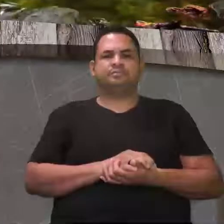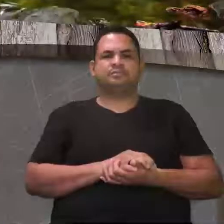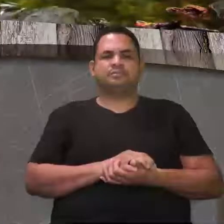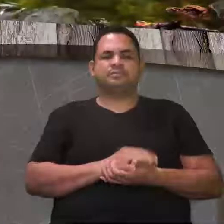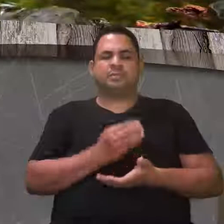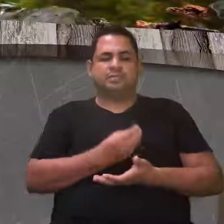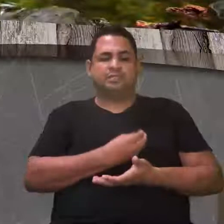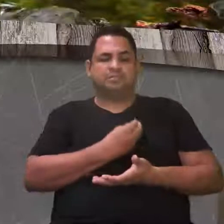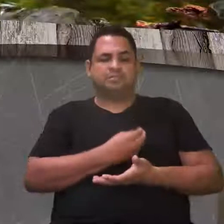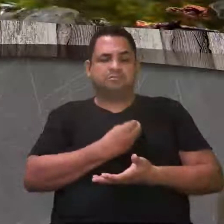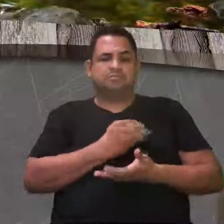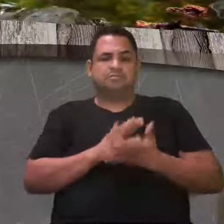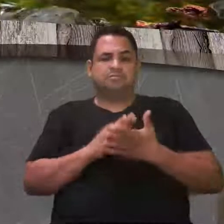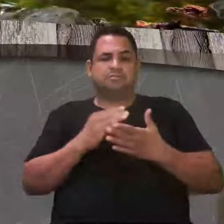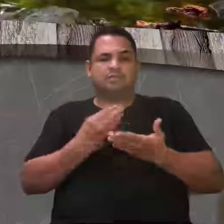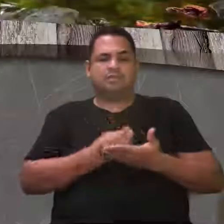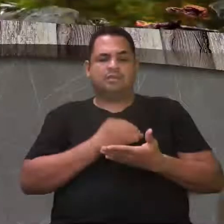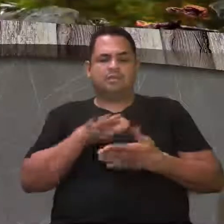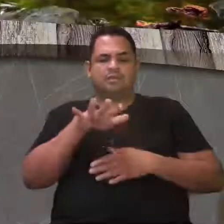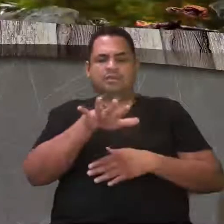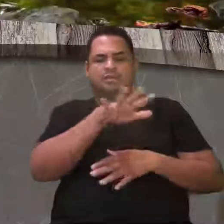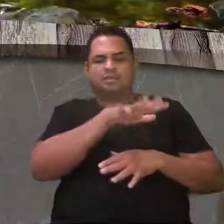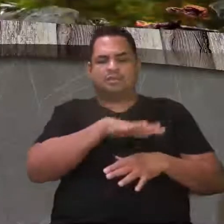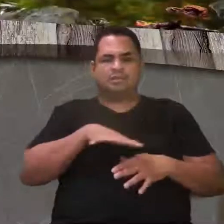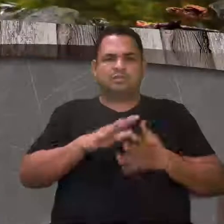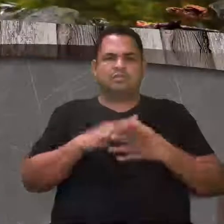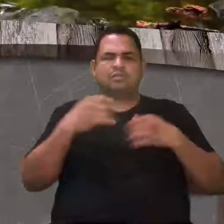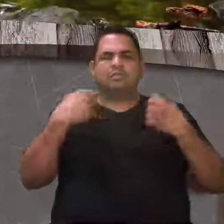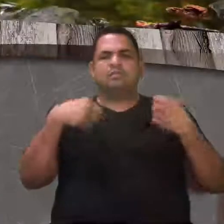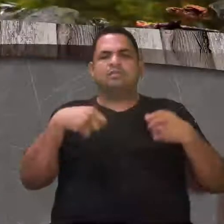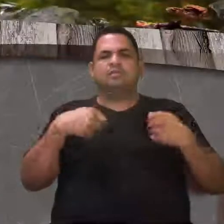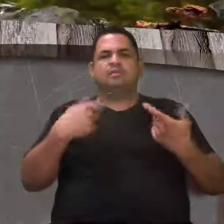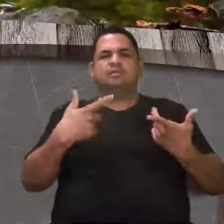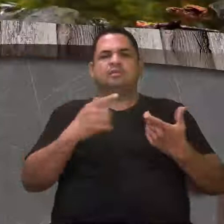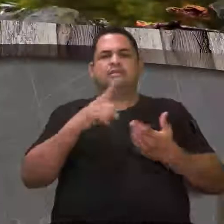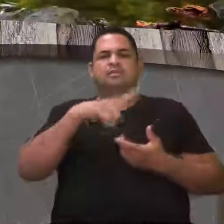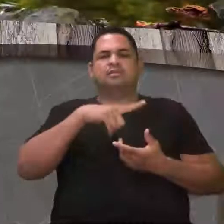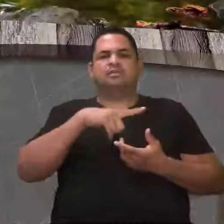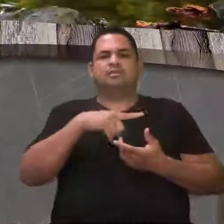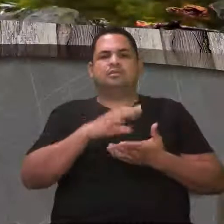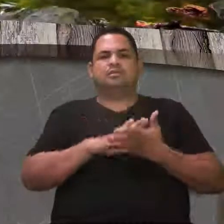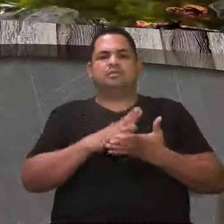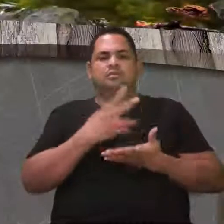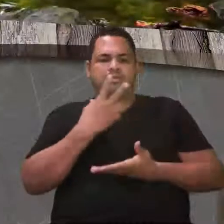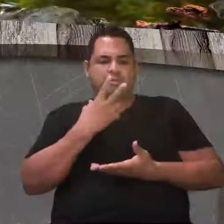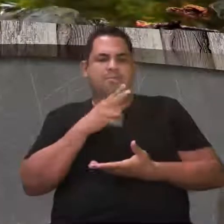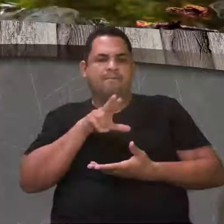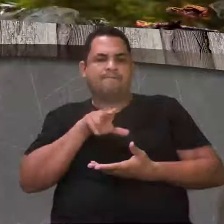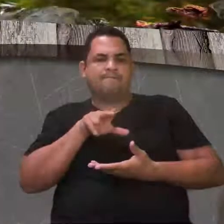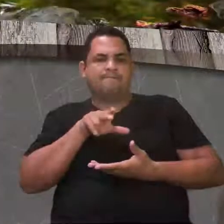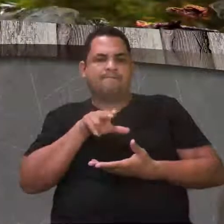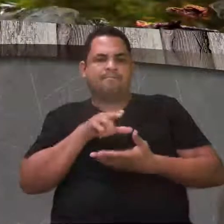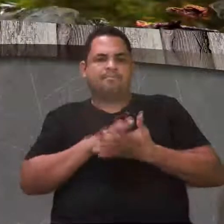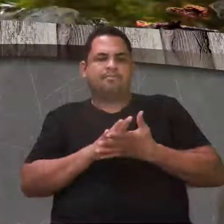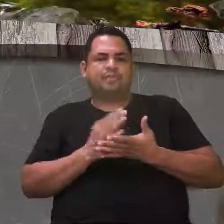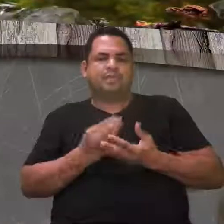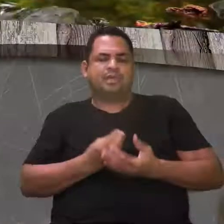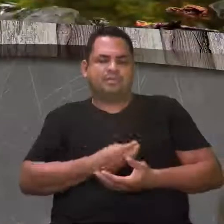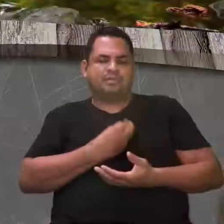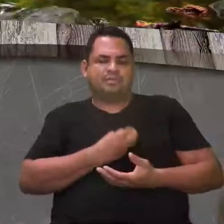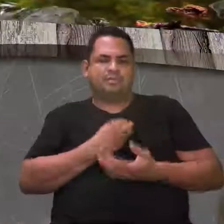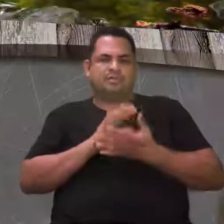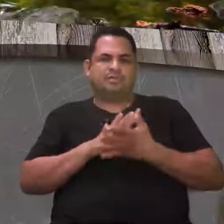esses organismos, para viver num determinado ambiente, eles vão precisar ter semelhanças para poder resistir